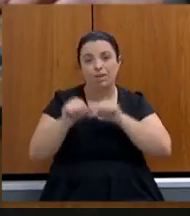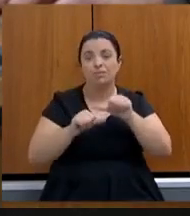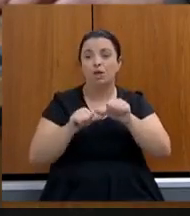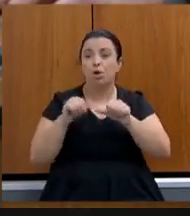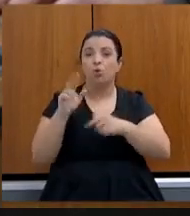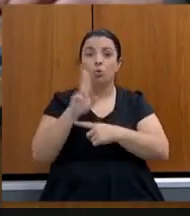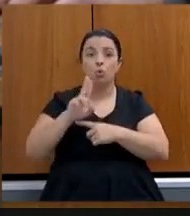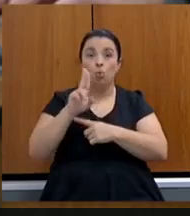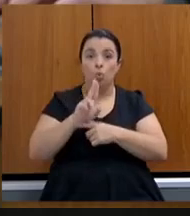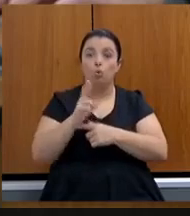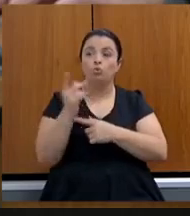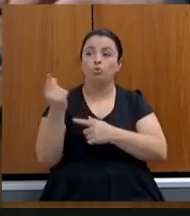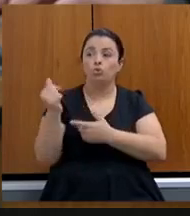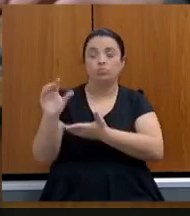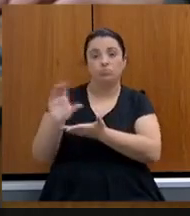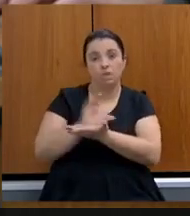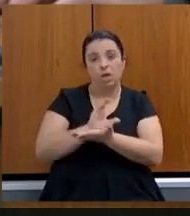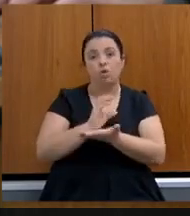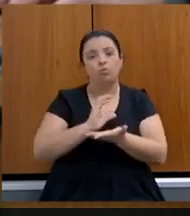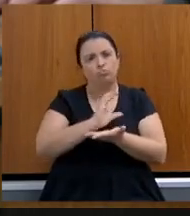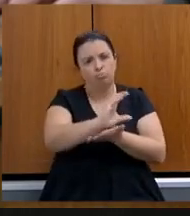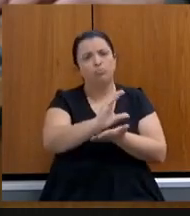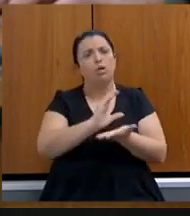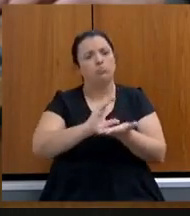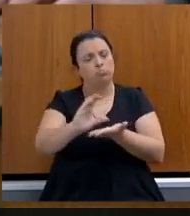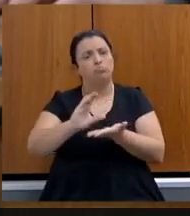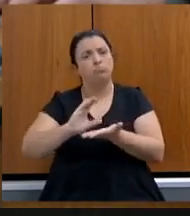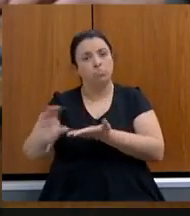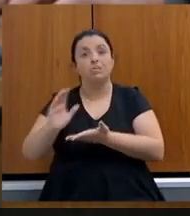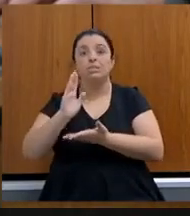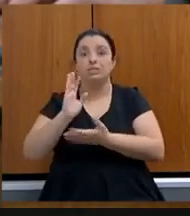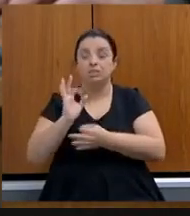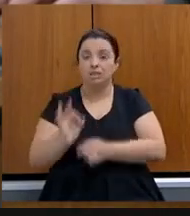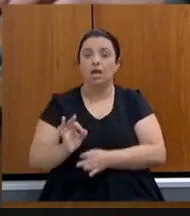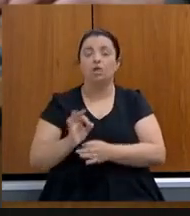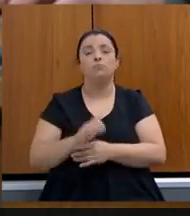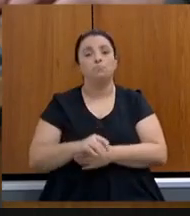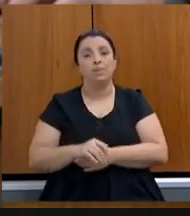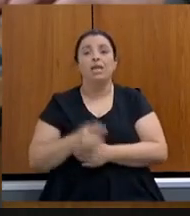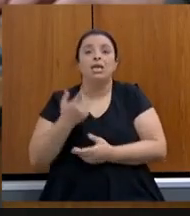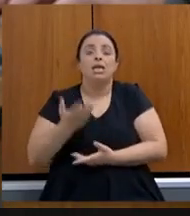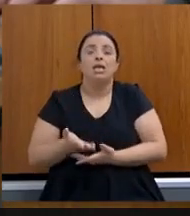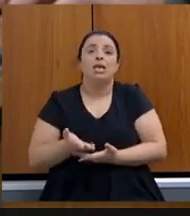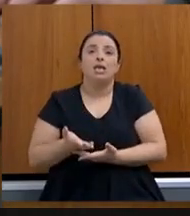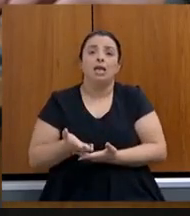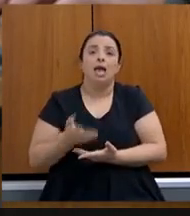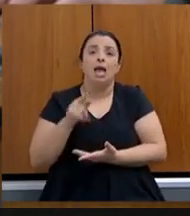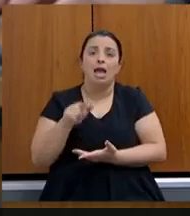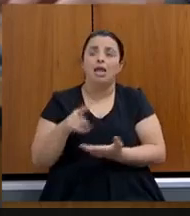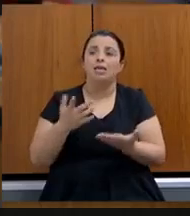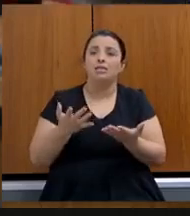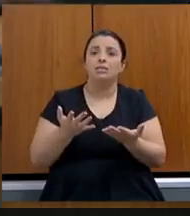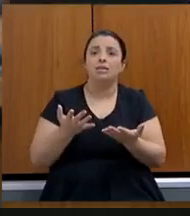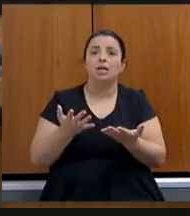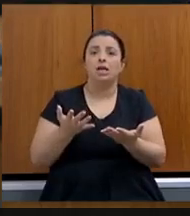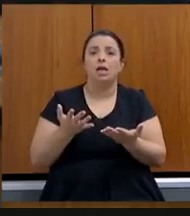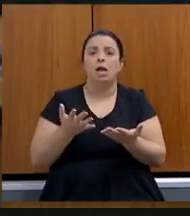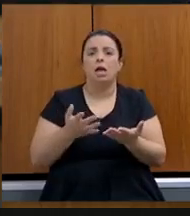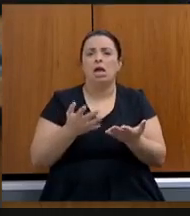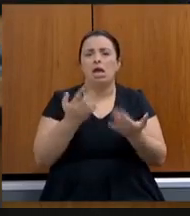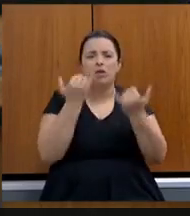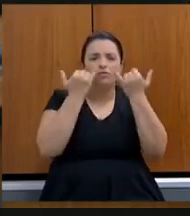aí os recursos citados e em relação a isso que não é esse aí esse parecer do Ministério Público